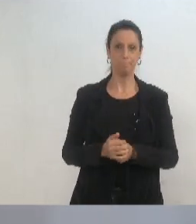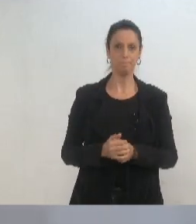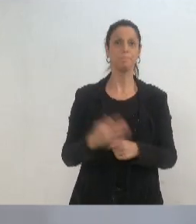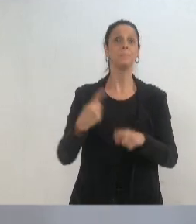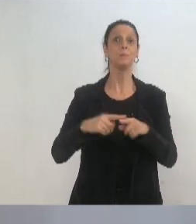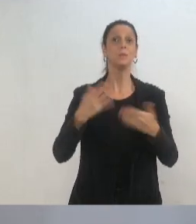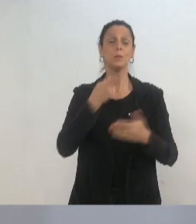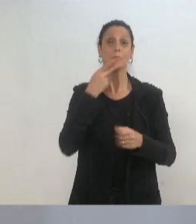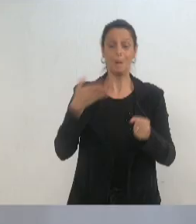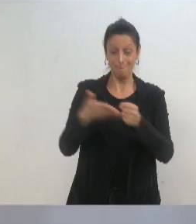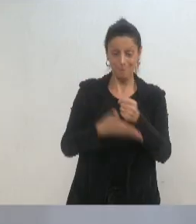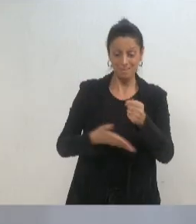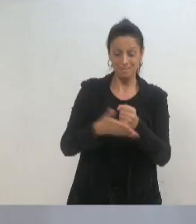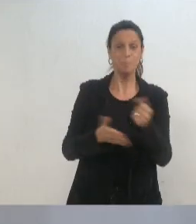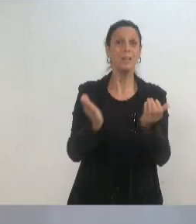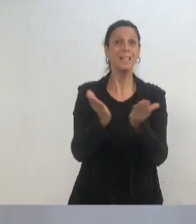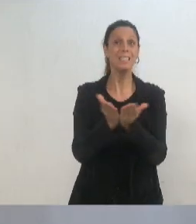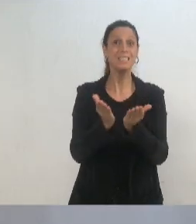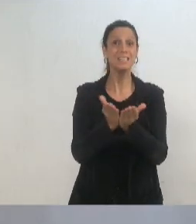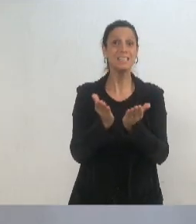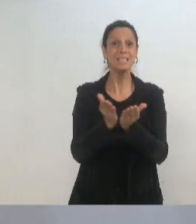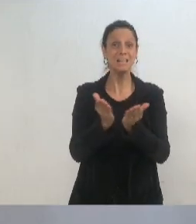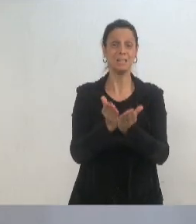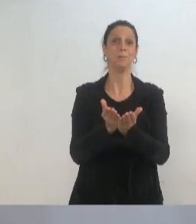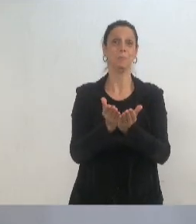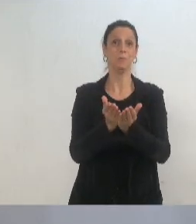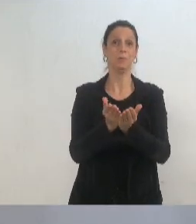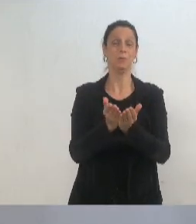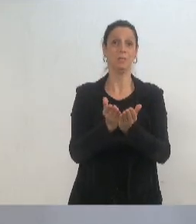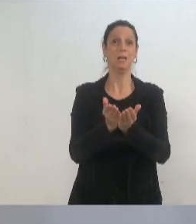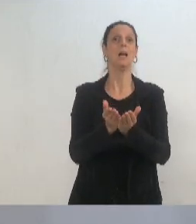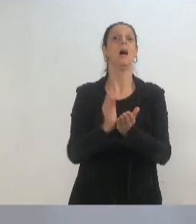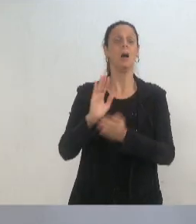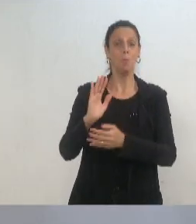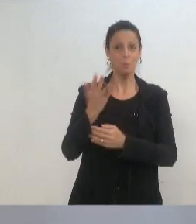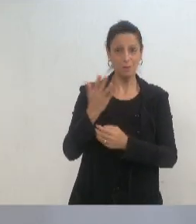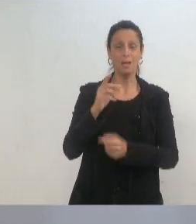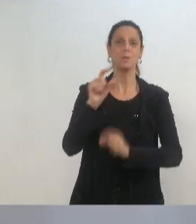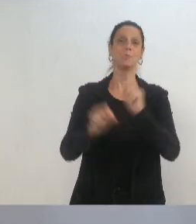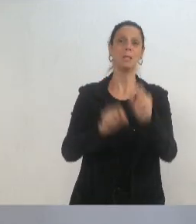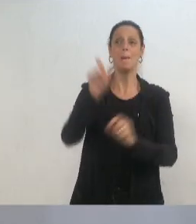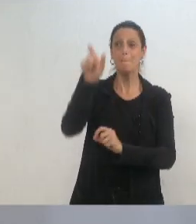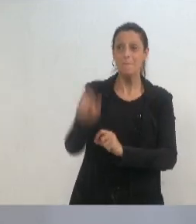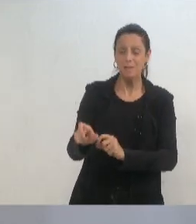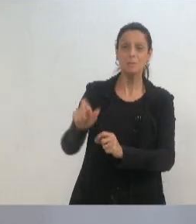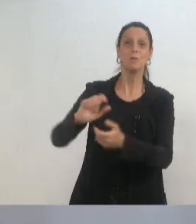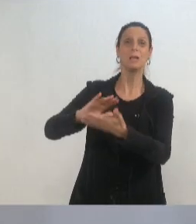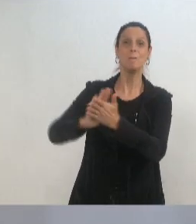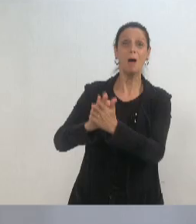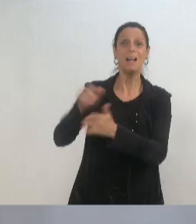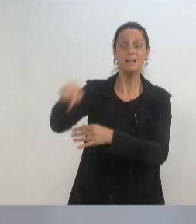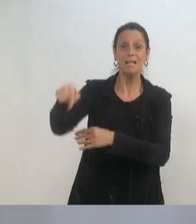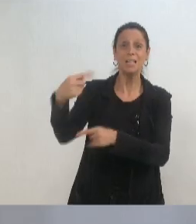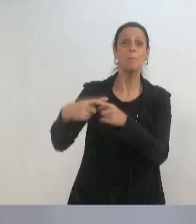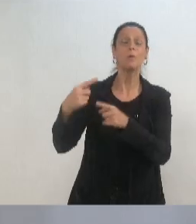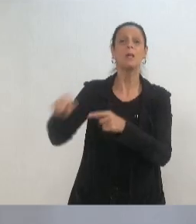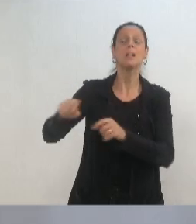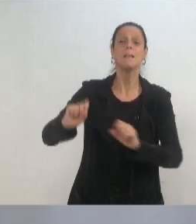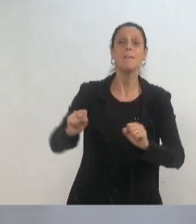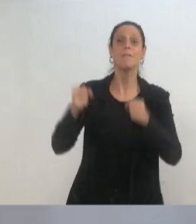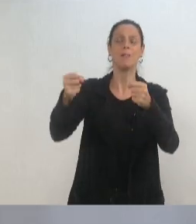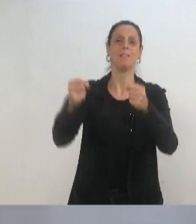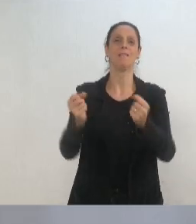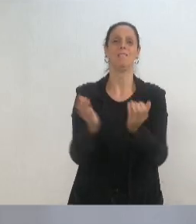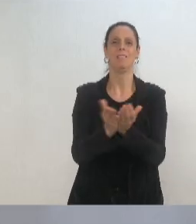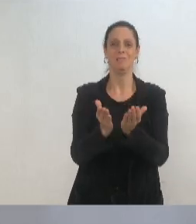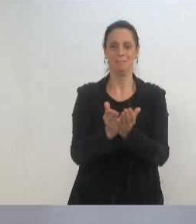de princípios cristãos, o martírio, ele é a melhor forma de morrer. Tá? Então a gente tem aqui nessa